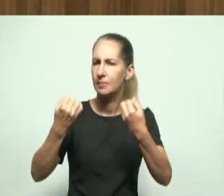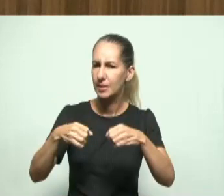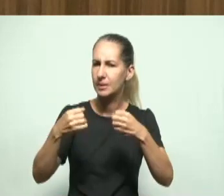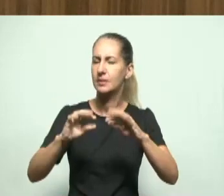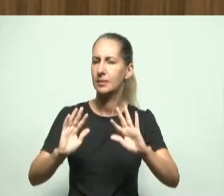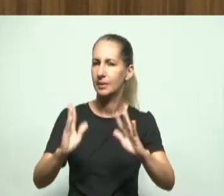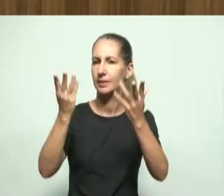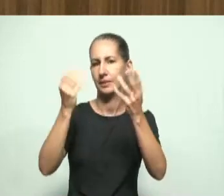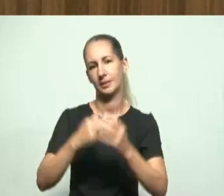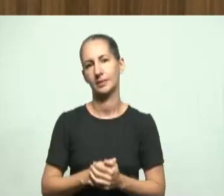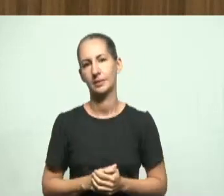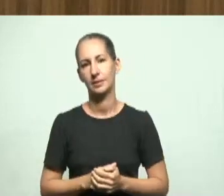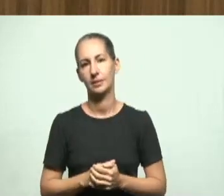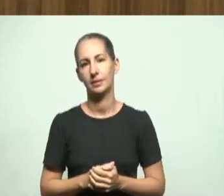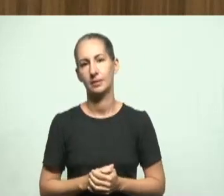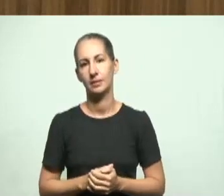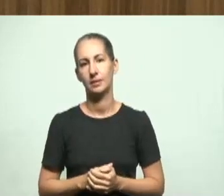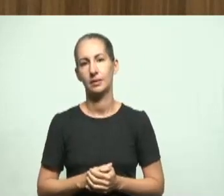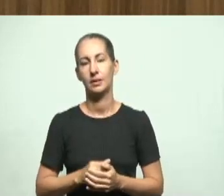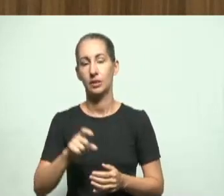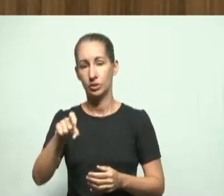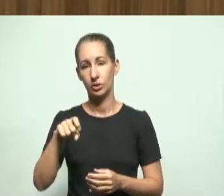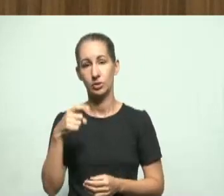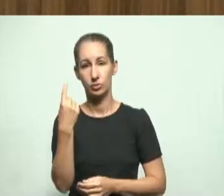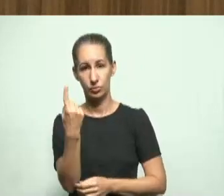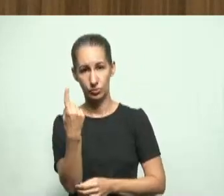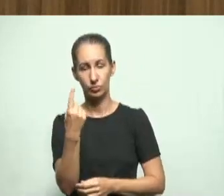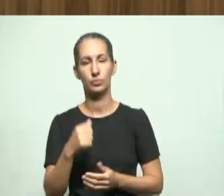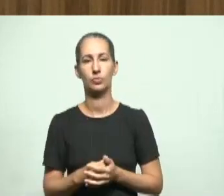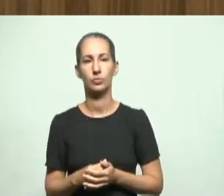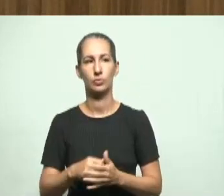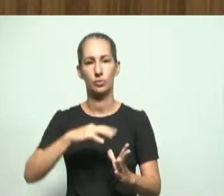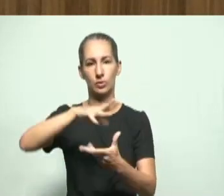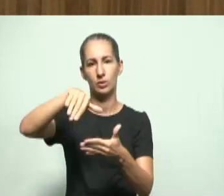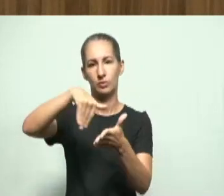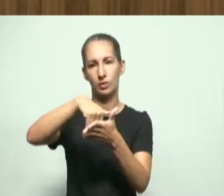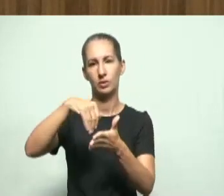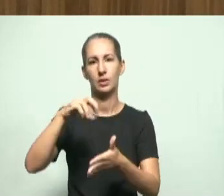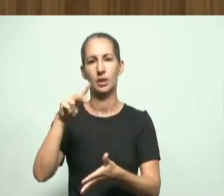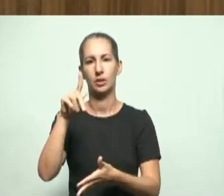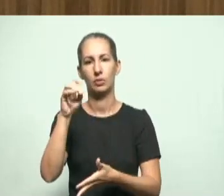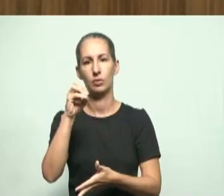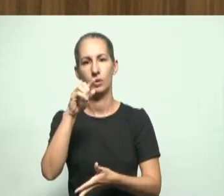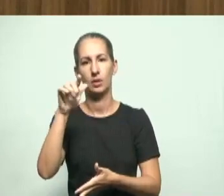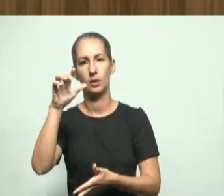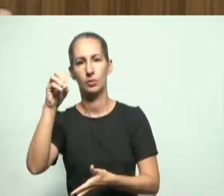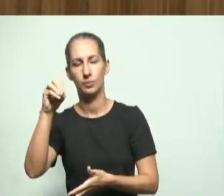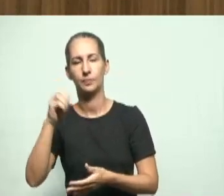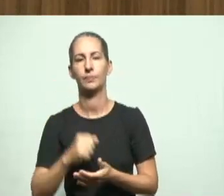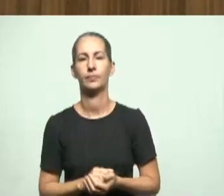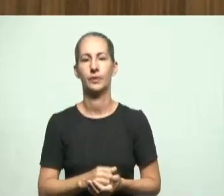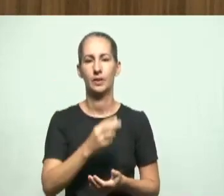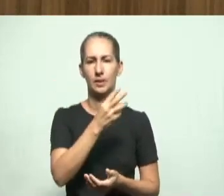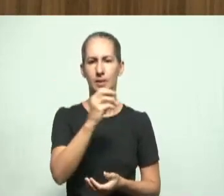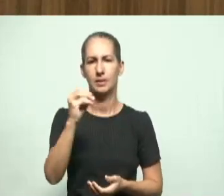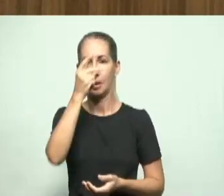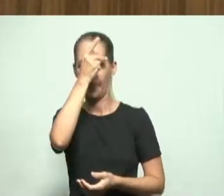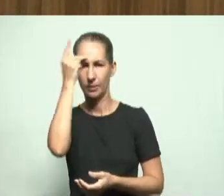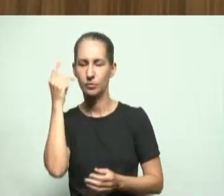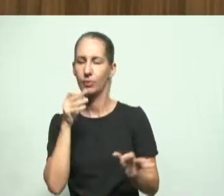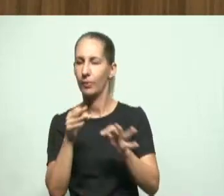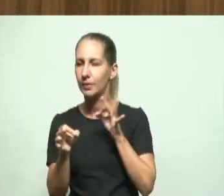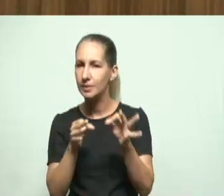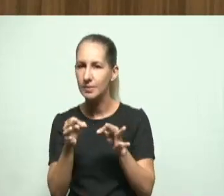Ontem fizemos mais um X1 de futsal na quadra Gaiolão. festa bonita, mais de 300 pessoas,